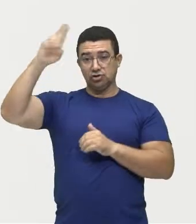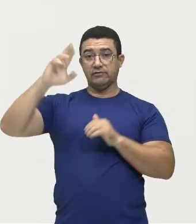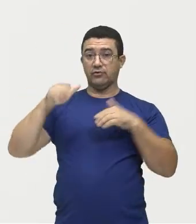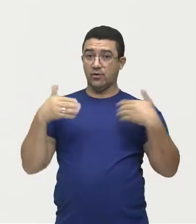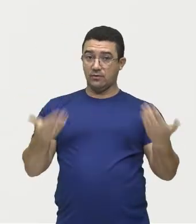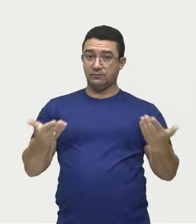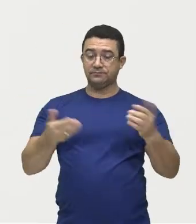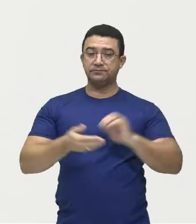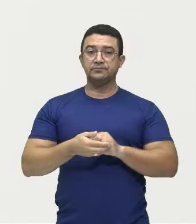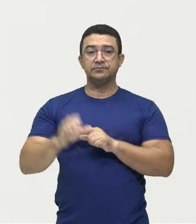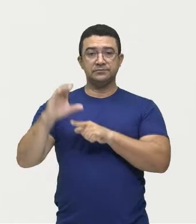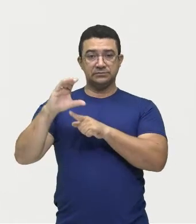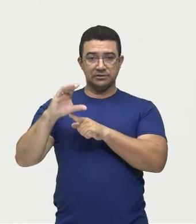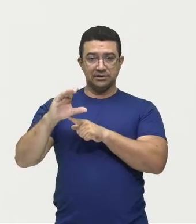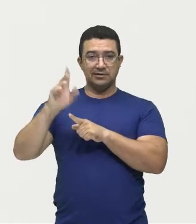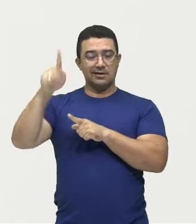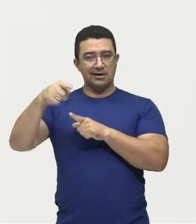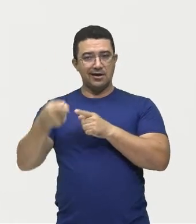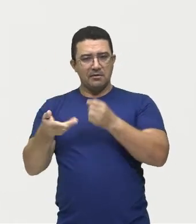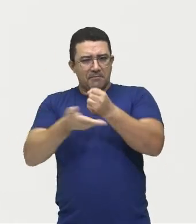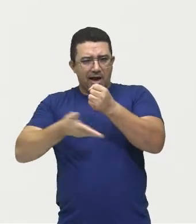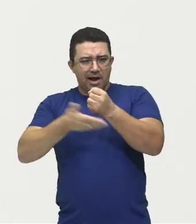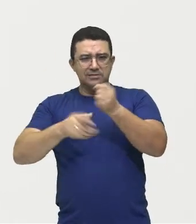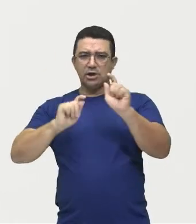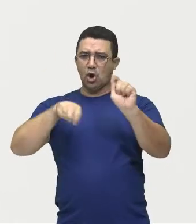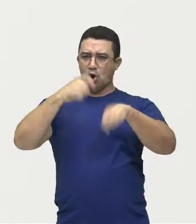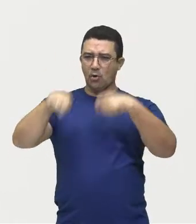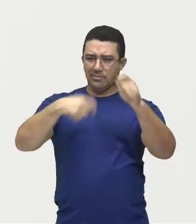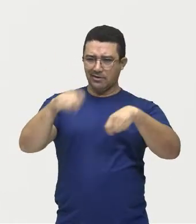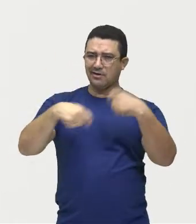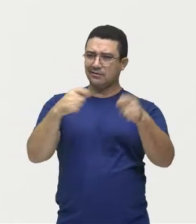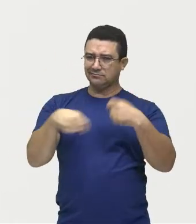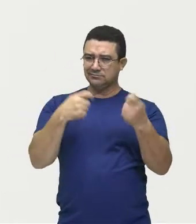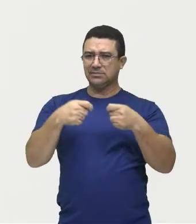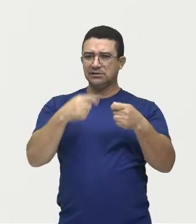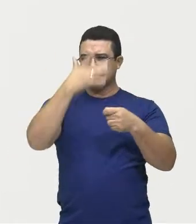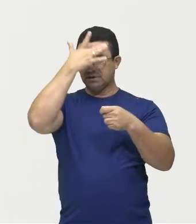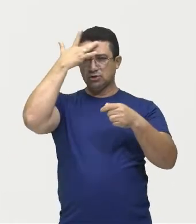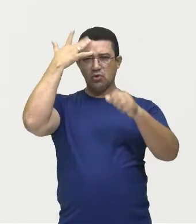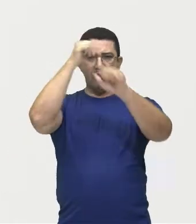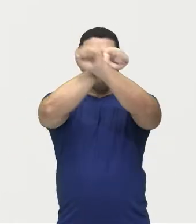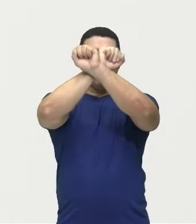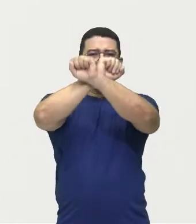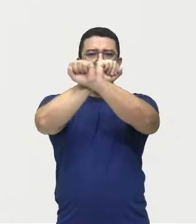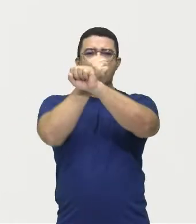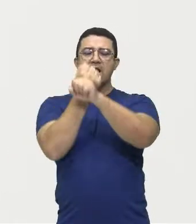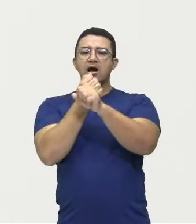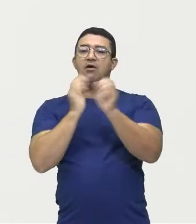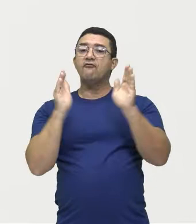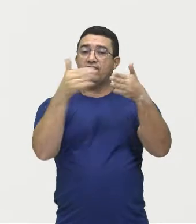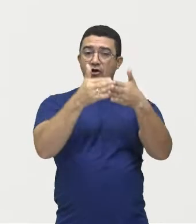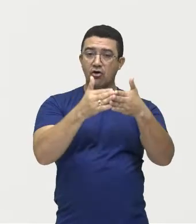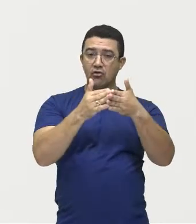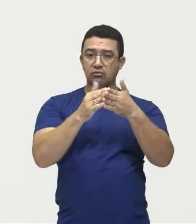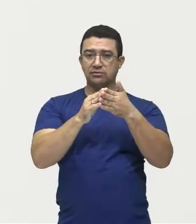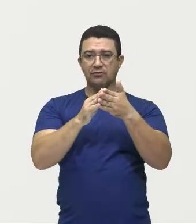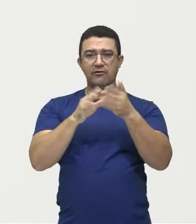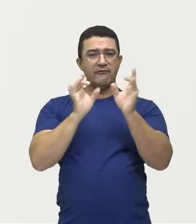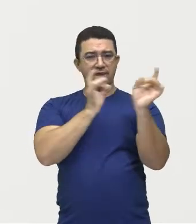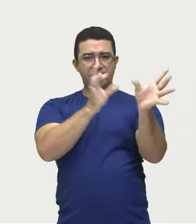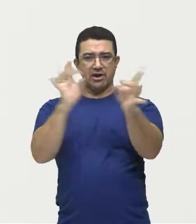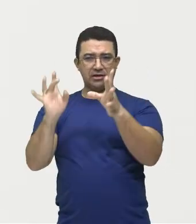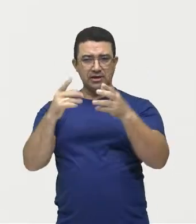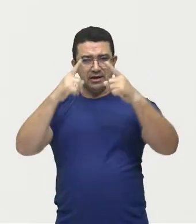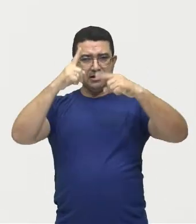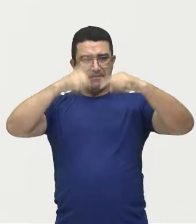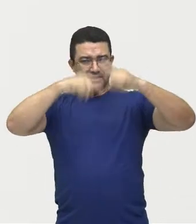C. Baseava-se em uma economia escravista, voltada principalmente para o mercado externo de